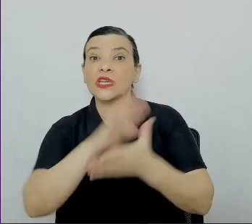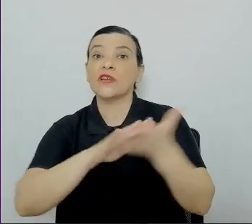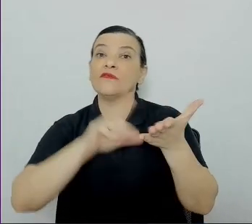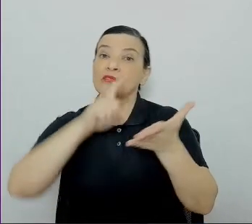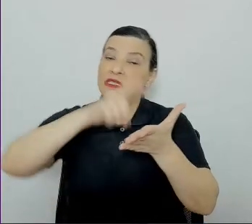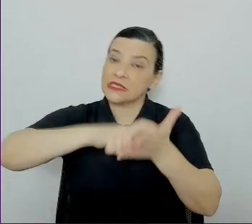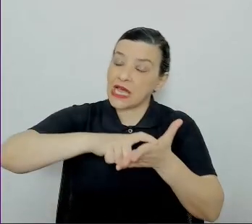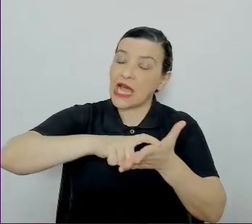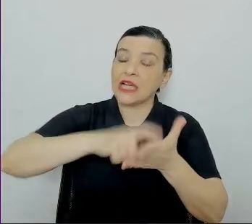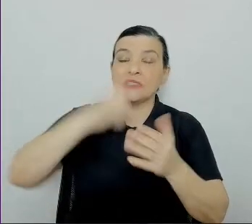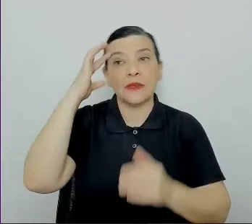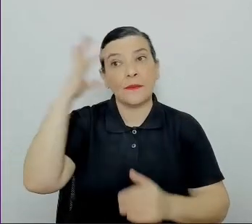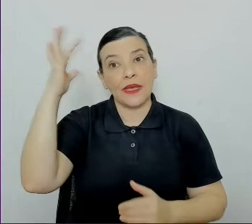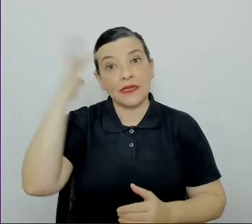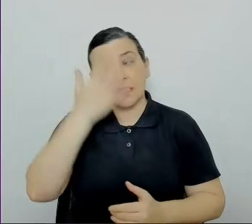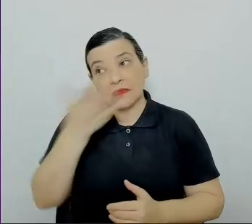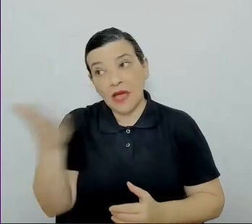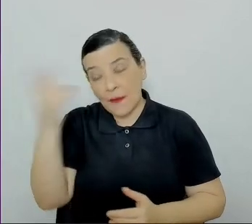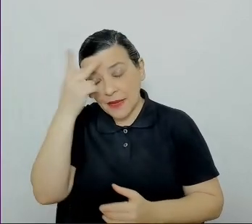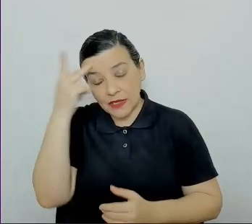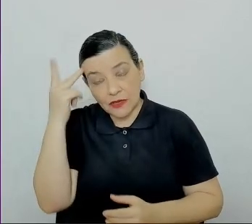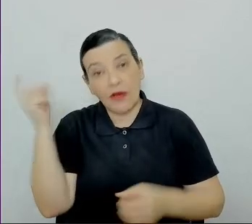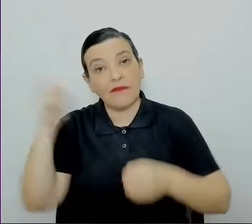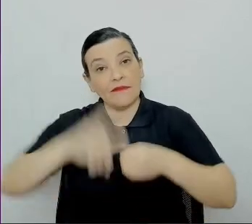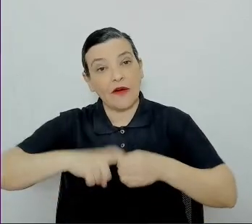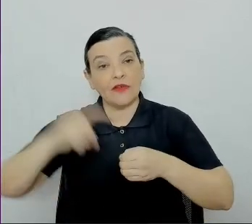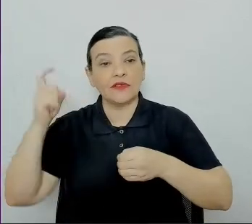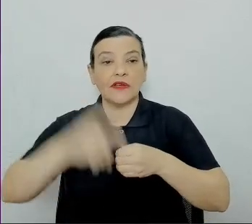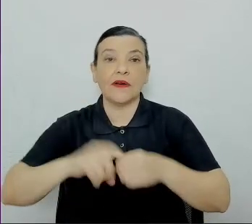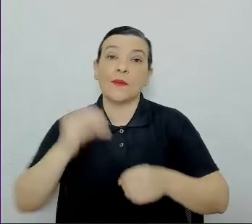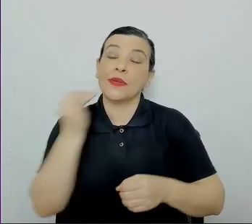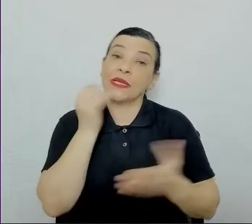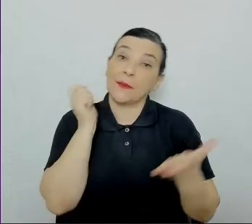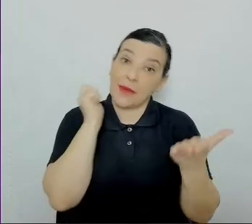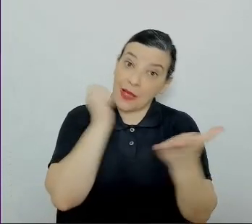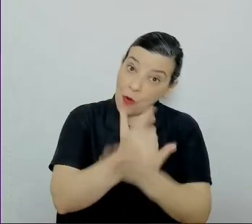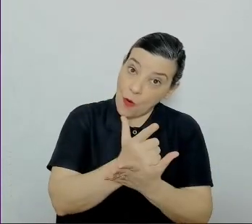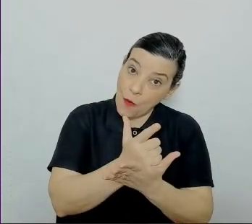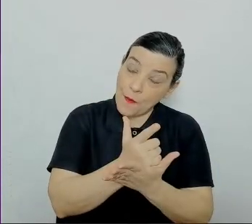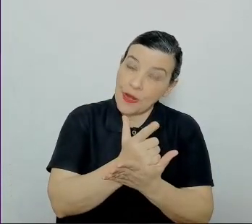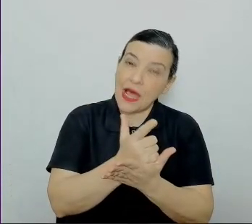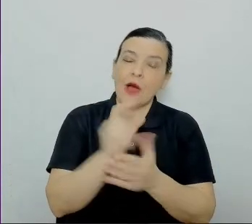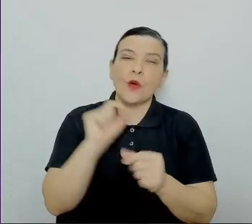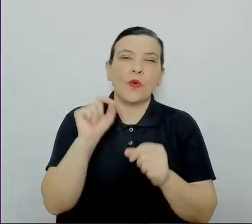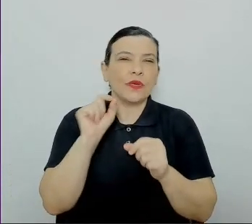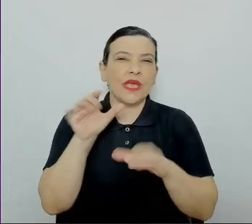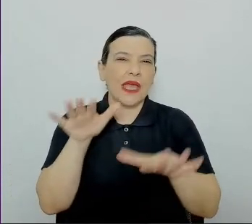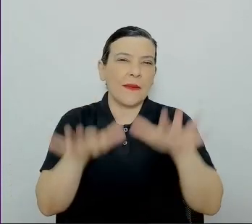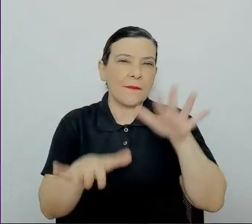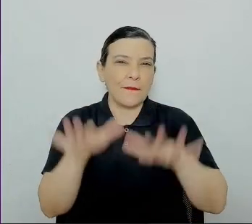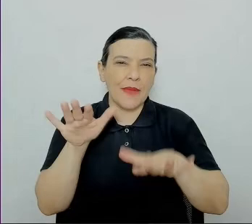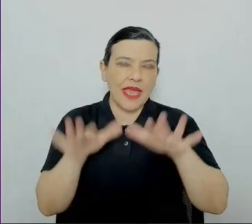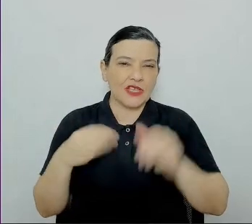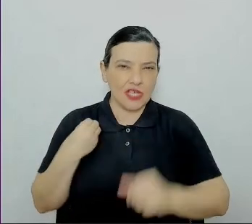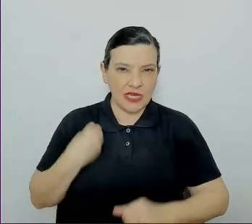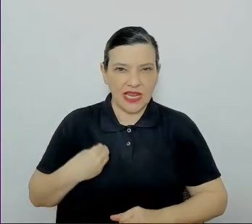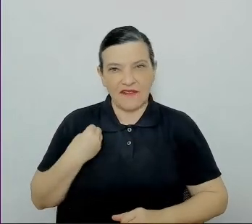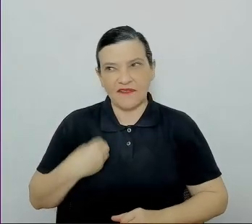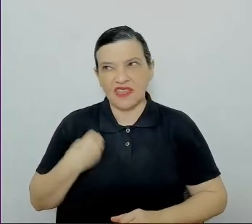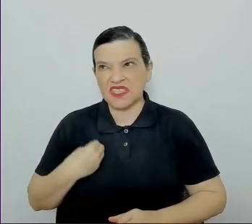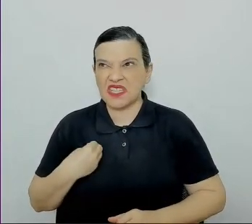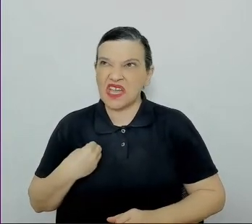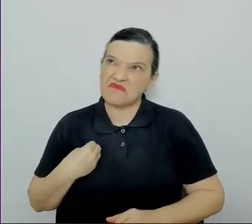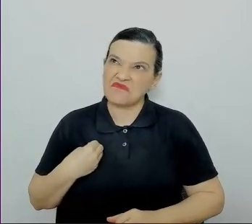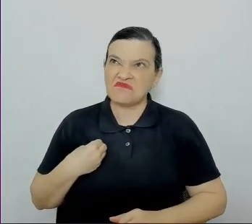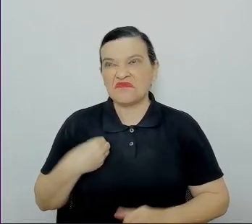sempre pensando nesse objetivo. Por exemplo, para compra, a média do brasileiro é comprar 2 imóveis na vida. Então, a gente